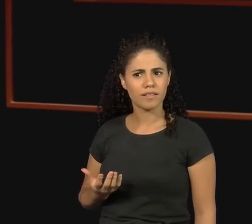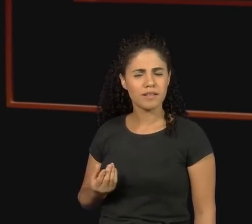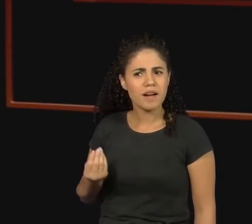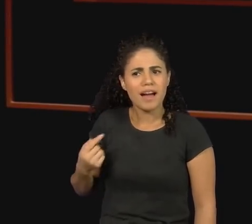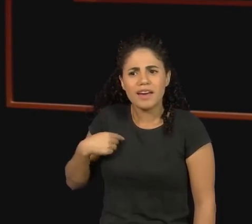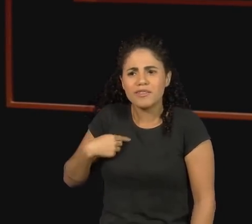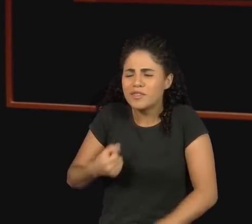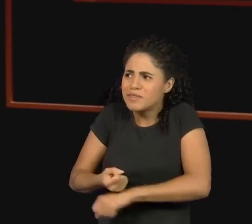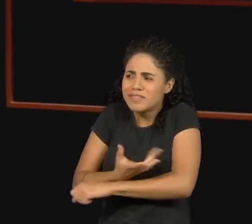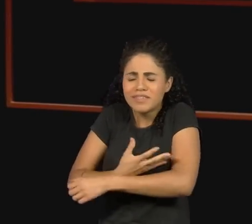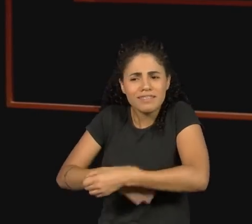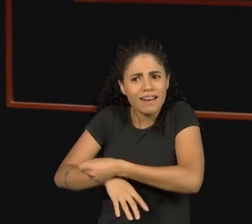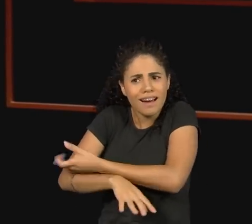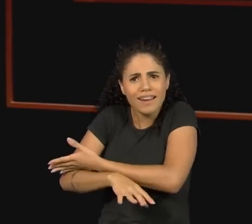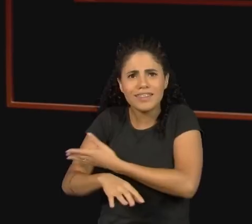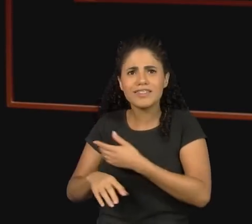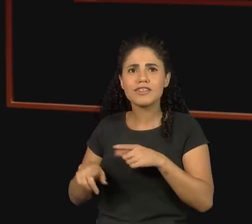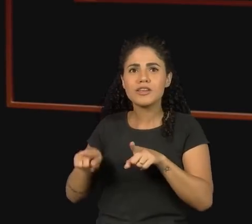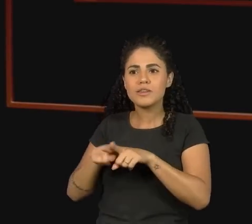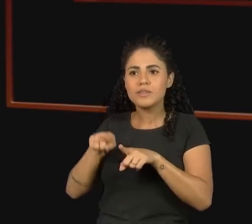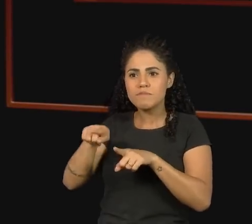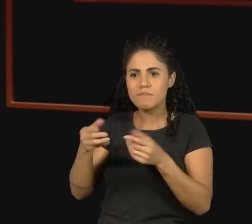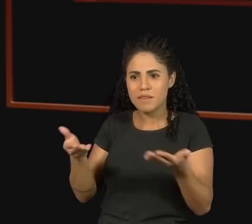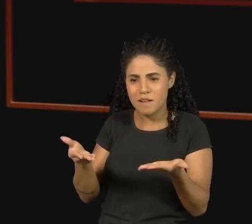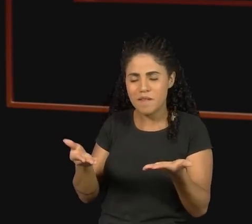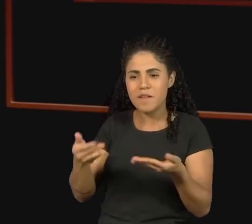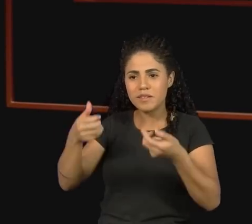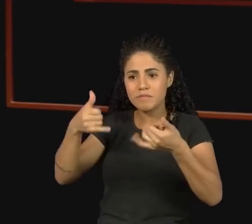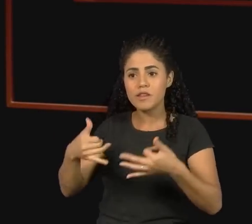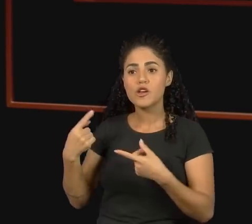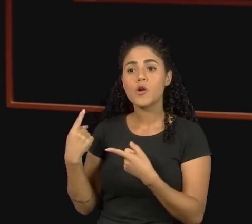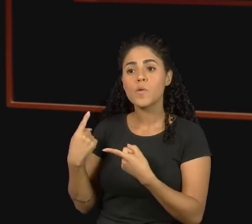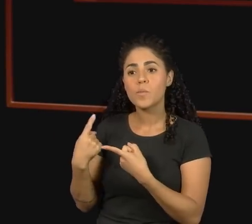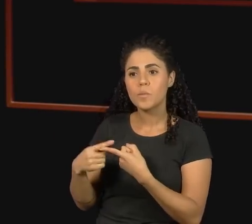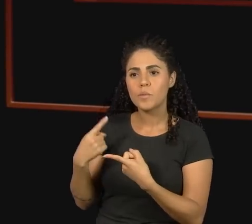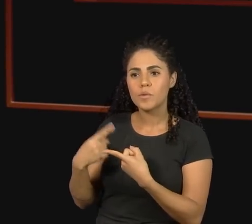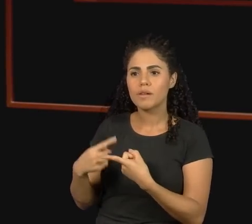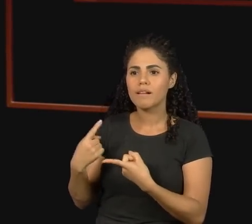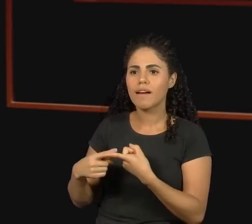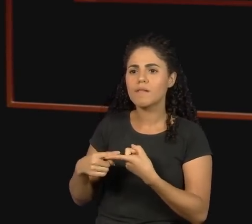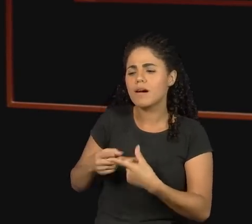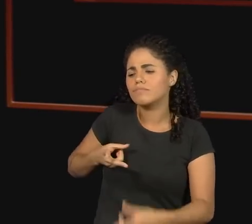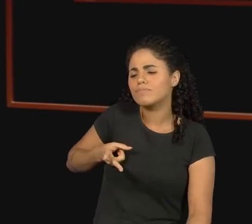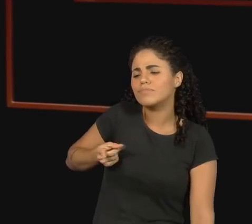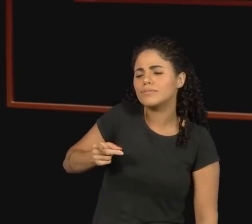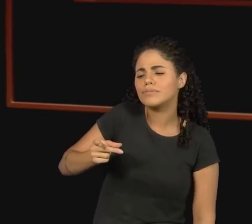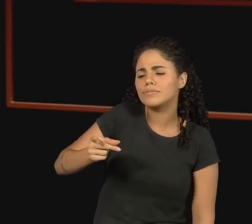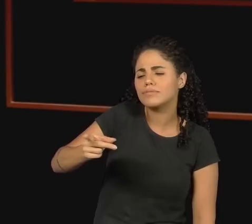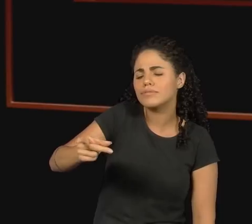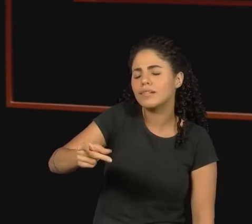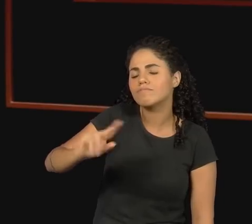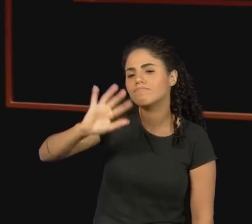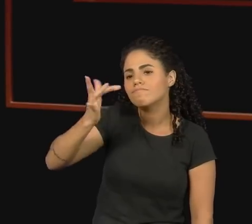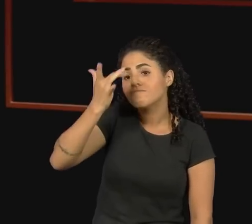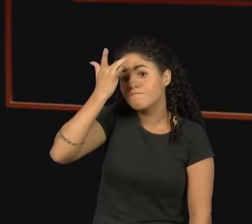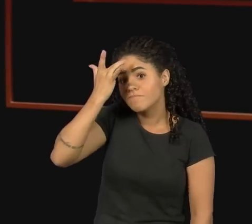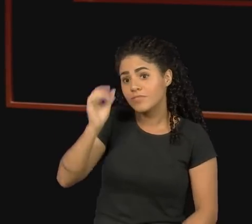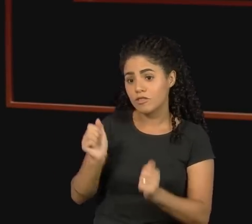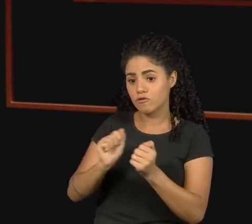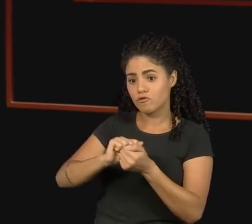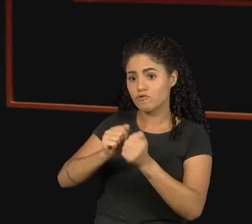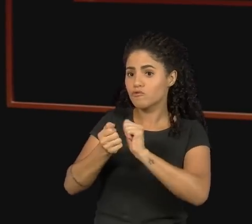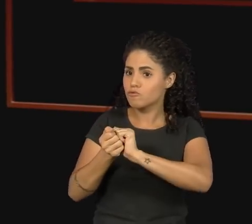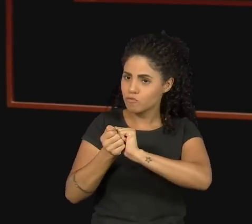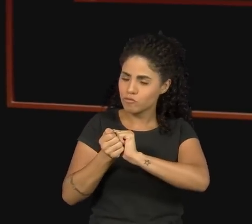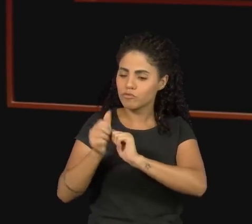tenho um negócio, eu ia falar do Brilho aquela hora, porque o Brilho Eterno, que é a nossa adaptação minha e do André Magalhães sobre o Brilho